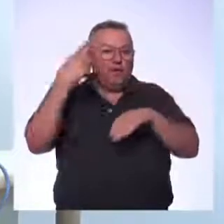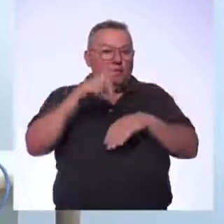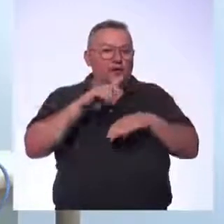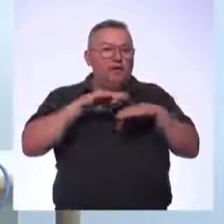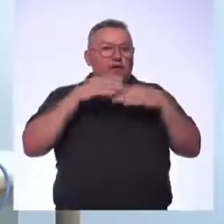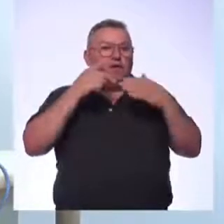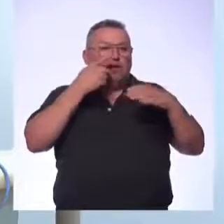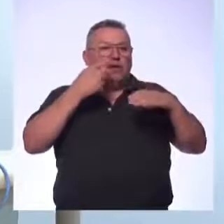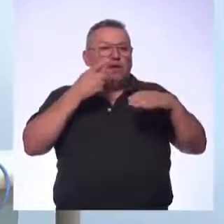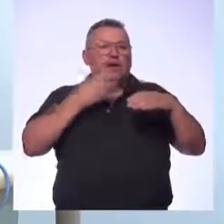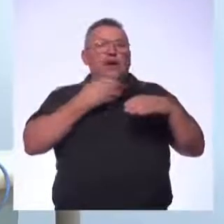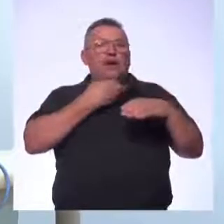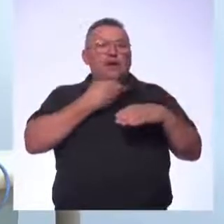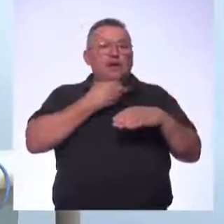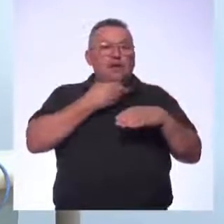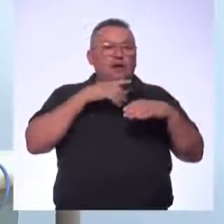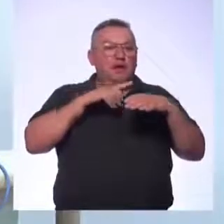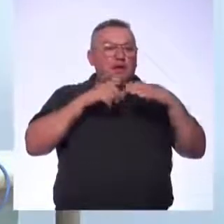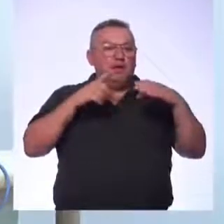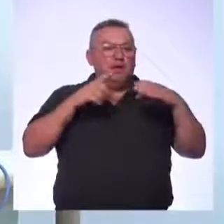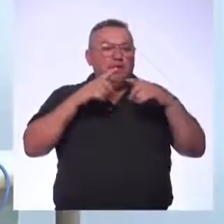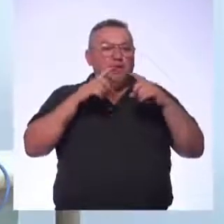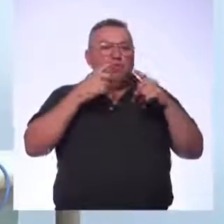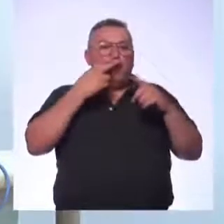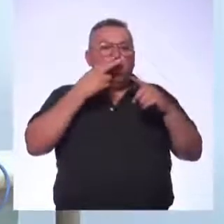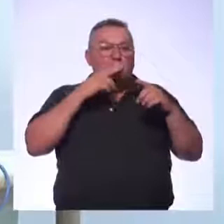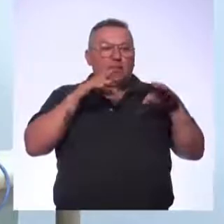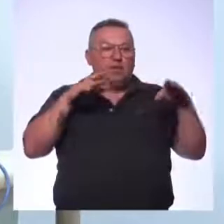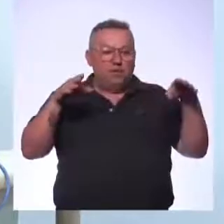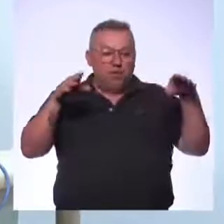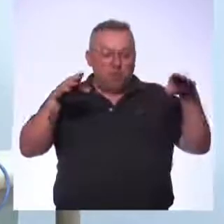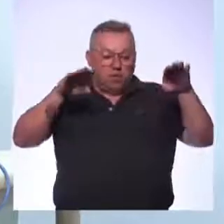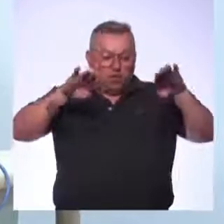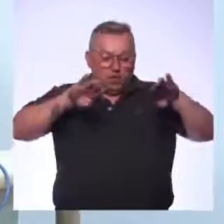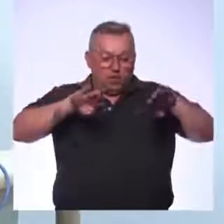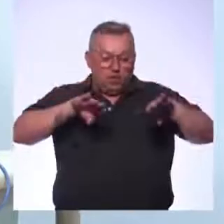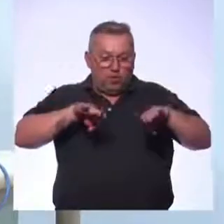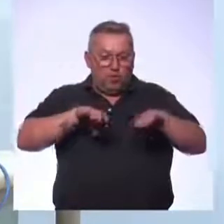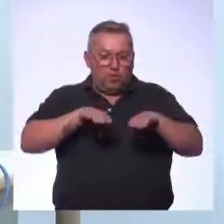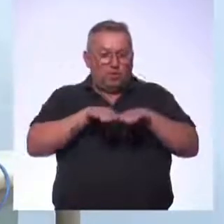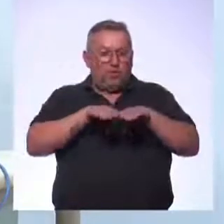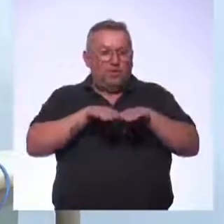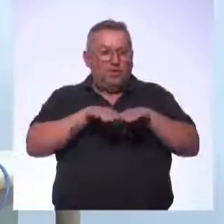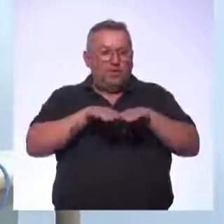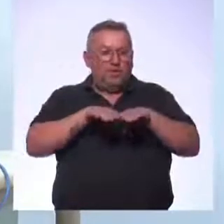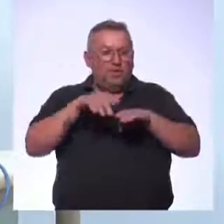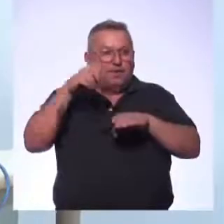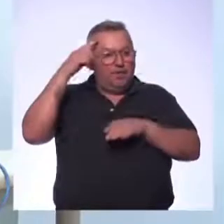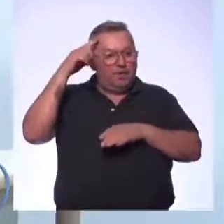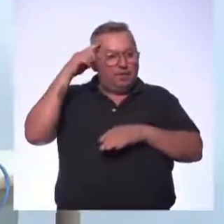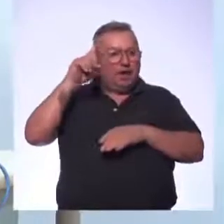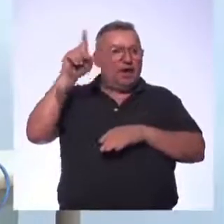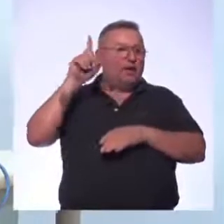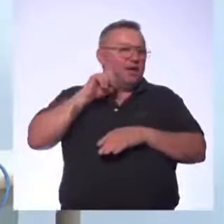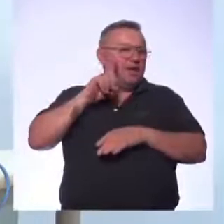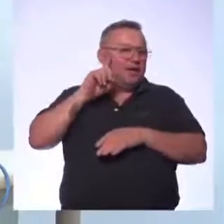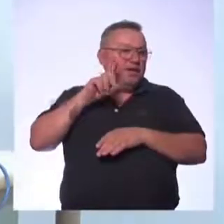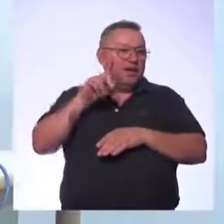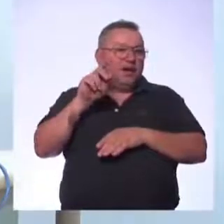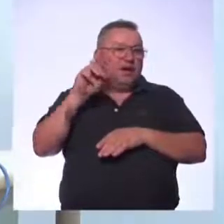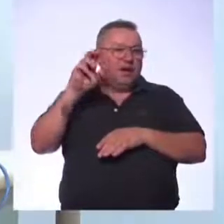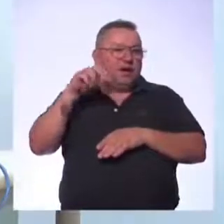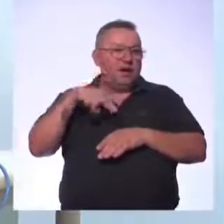quando a gente fala em garganta, ela é como se fosse um cânion numa dimensão menor. Né? Então, vocês imaginam o Grand Canyon. Imagina o Grand Canyon